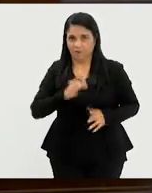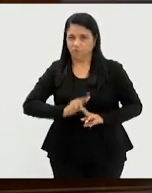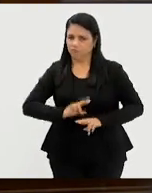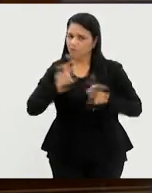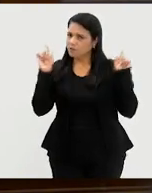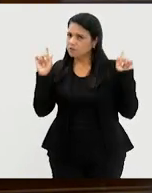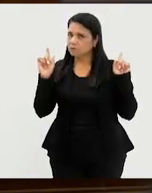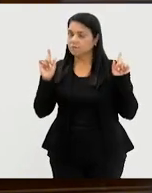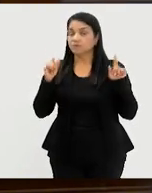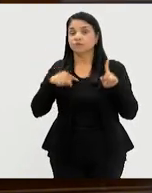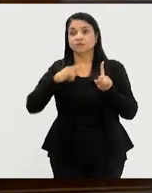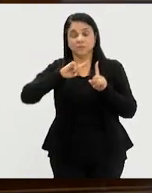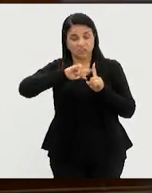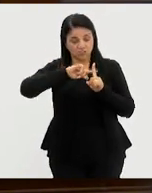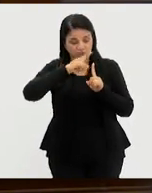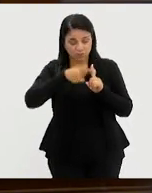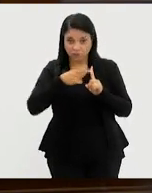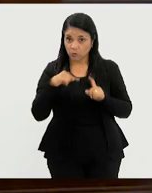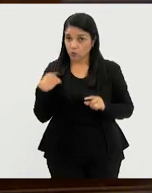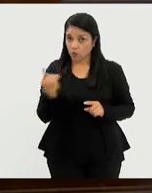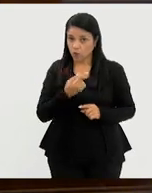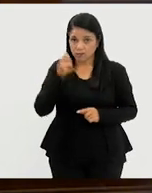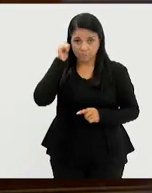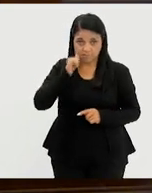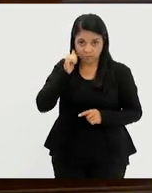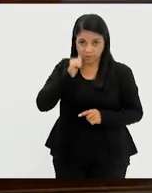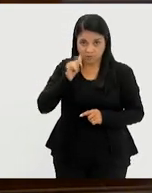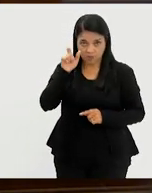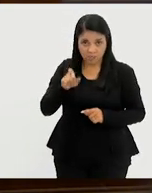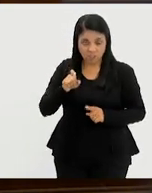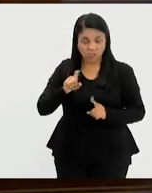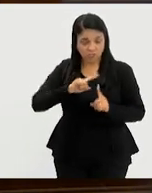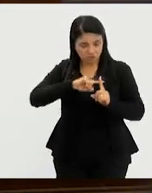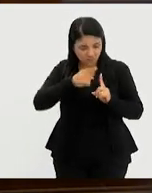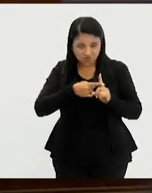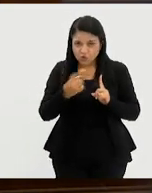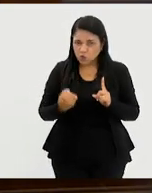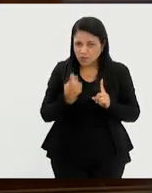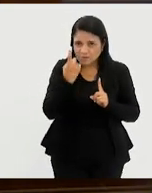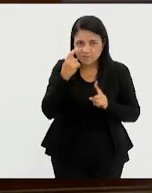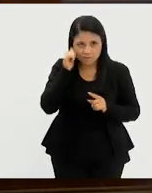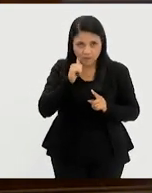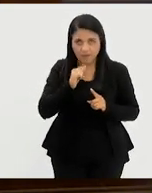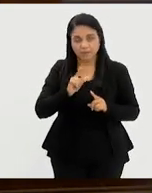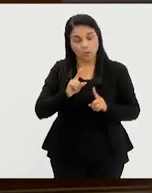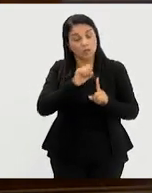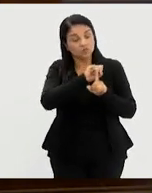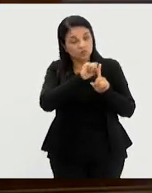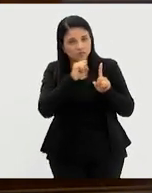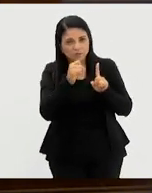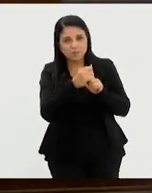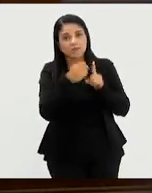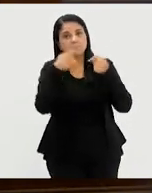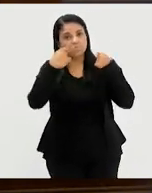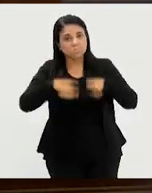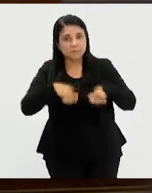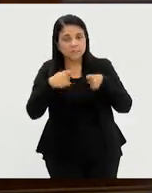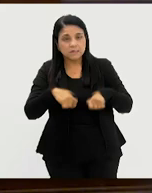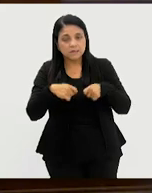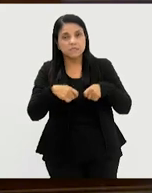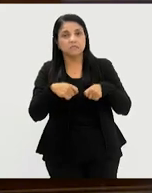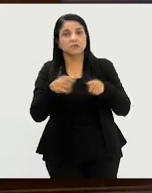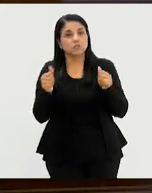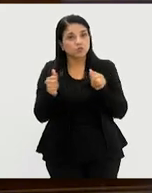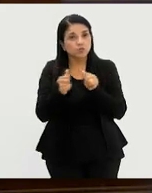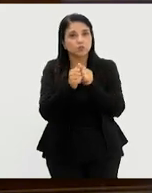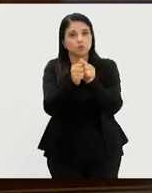gestação porque eu acho que ninguém gesta eh gera sozinho né Toda uma sociedade precisa gerar junto Porque eu